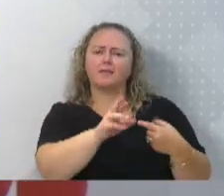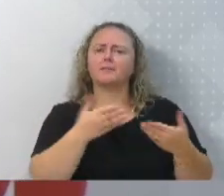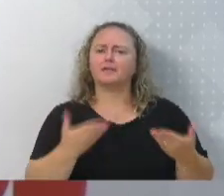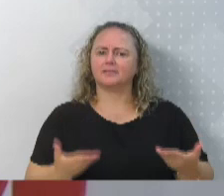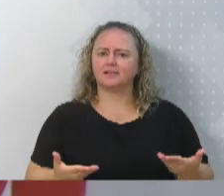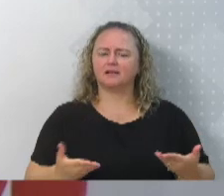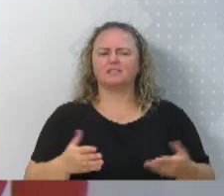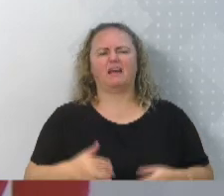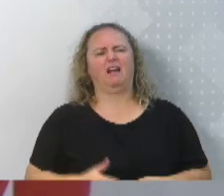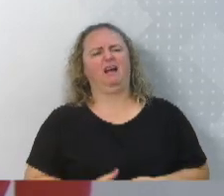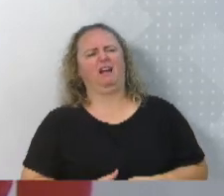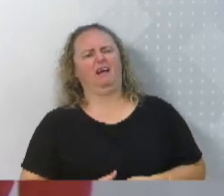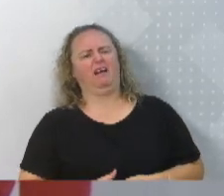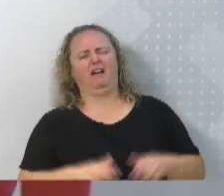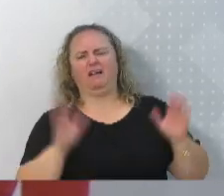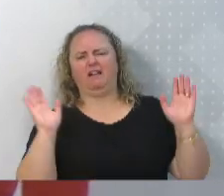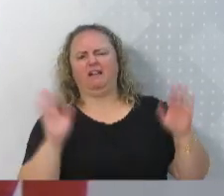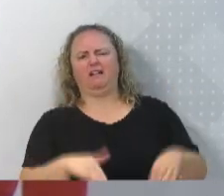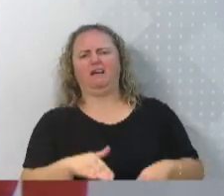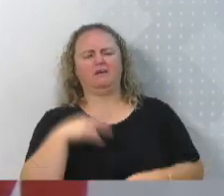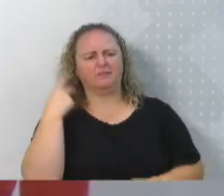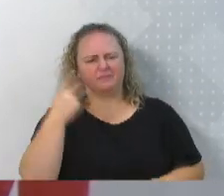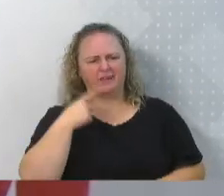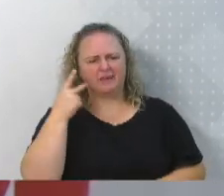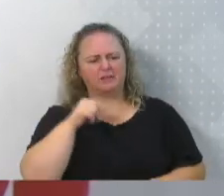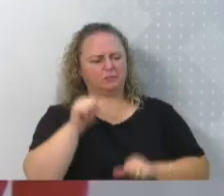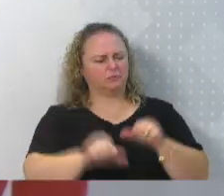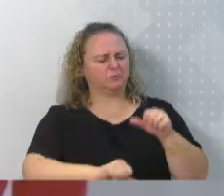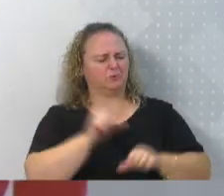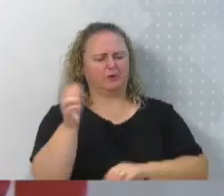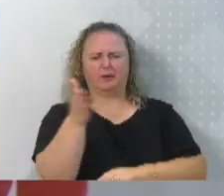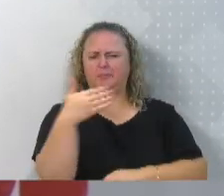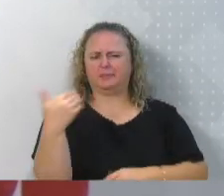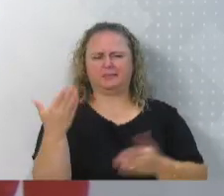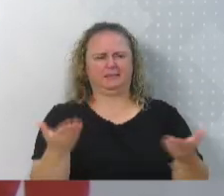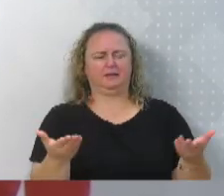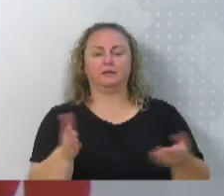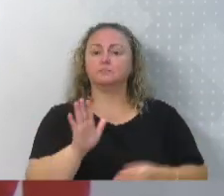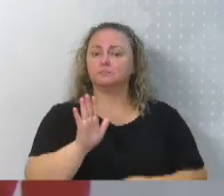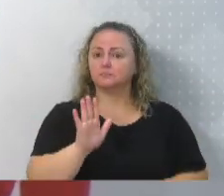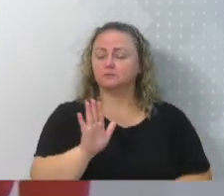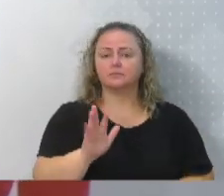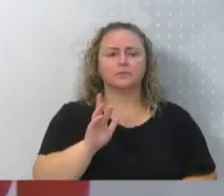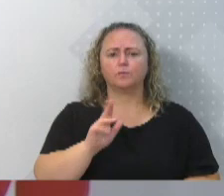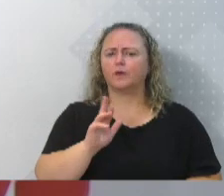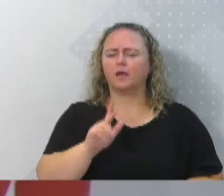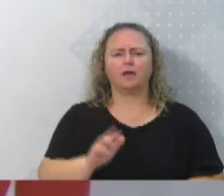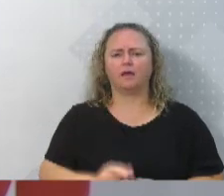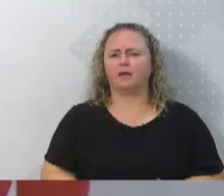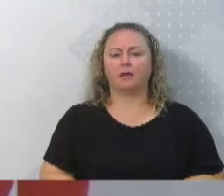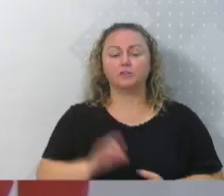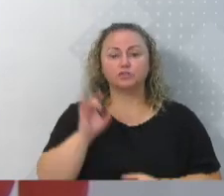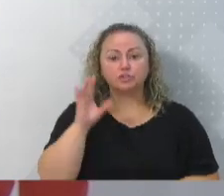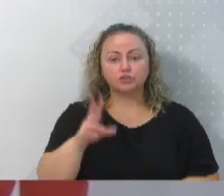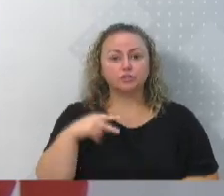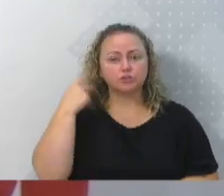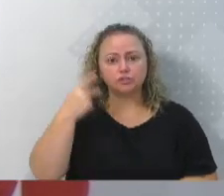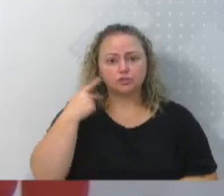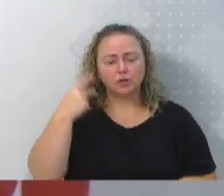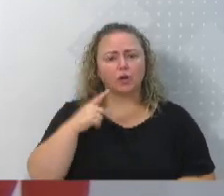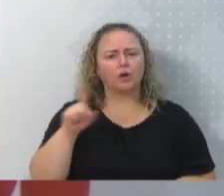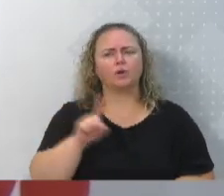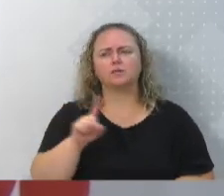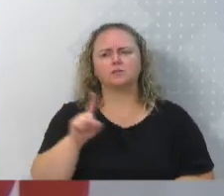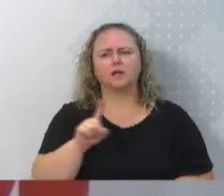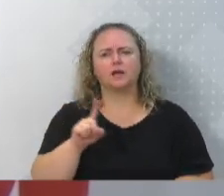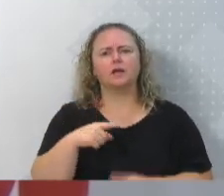se pensar por isso aí não é papel de vereador né ficar trocando Bandeira pela cidade né mas não só como Vereador ali fiscalizando executivo